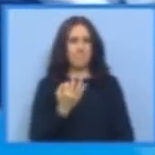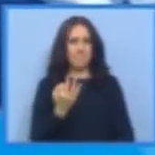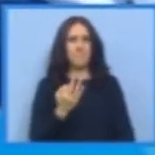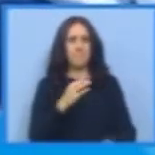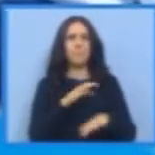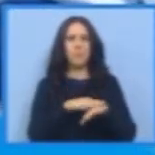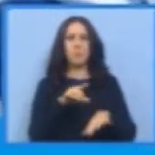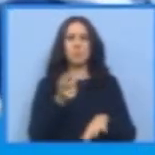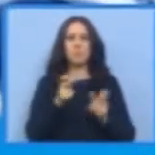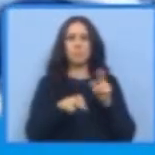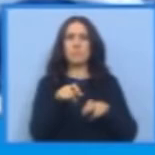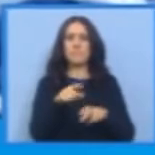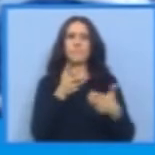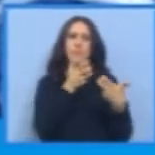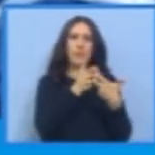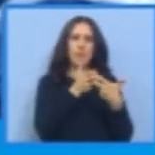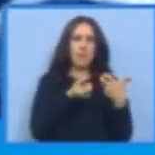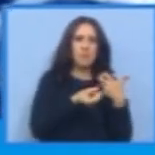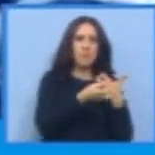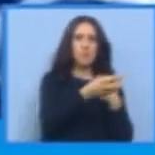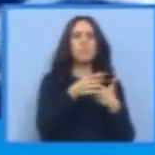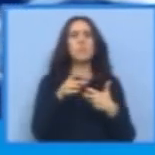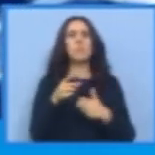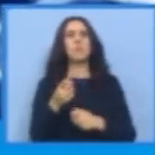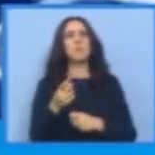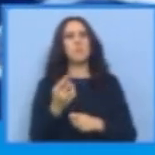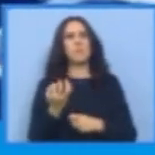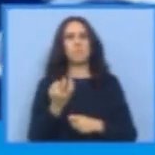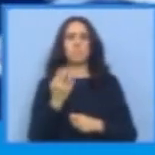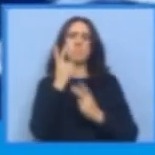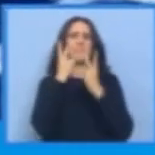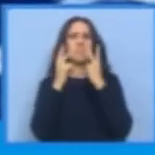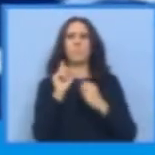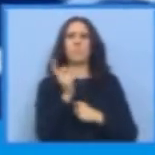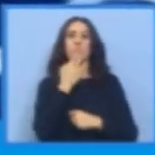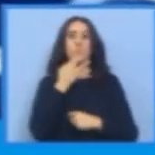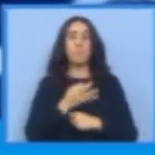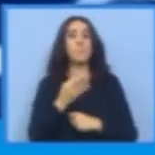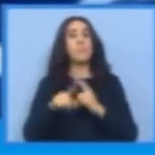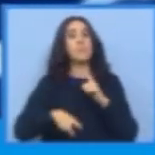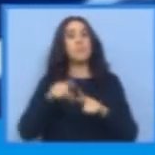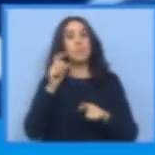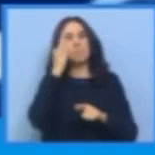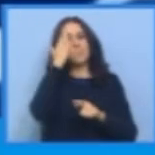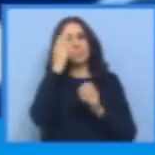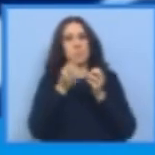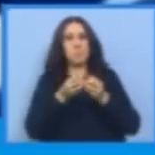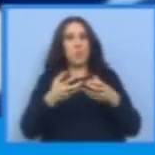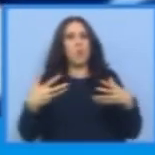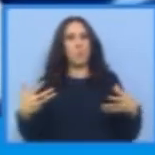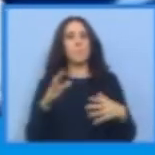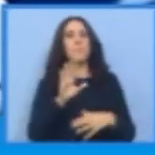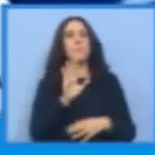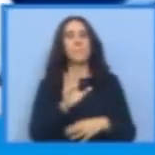estes fenómenos também de guerras e é visível para todos que o número de refugiados tem aumentado.